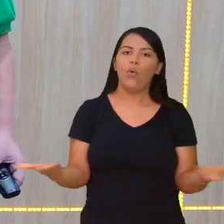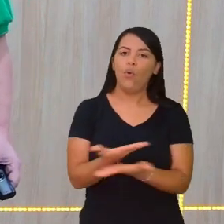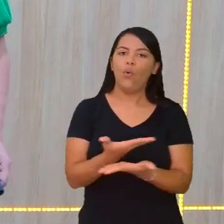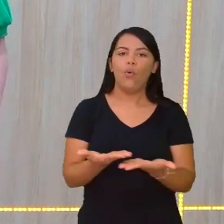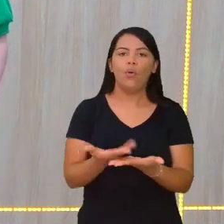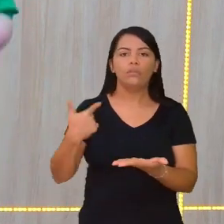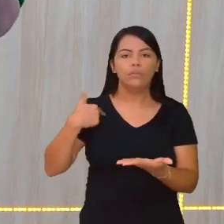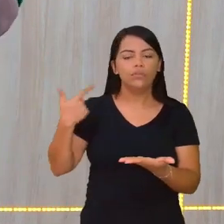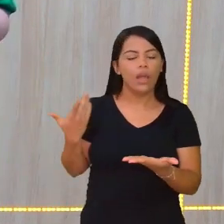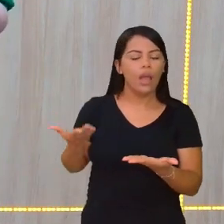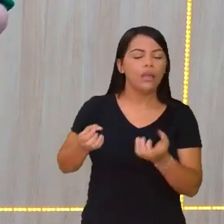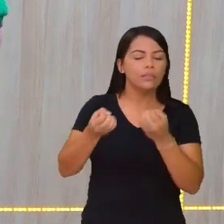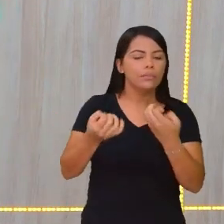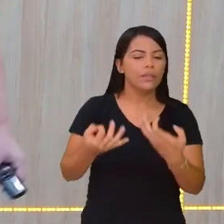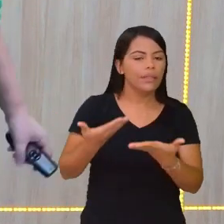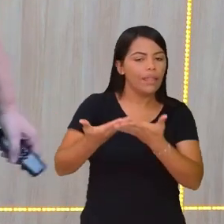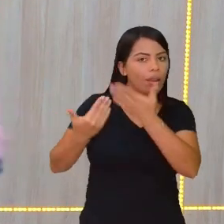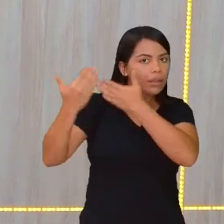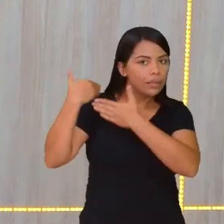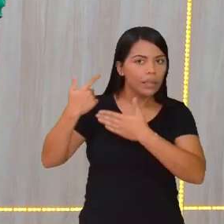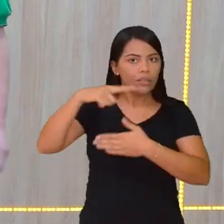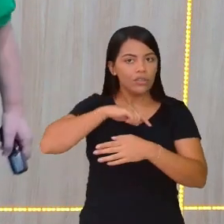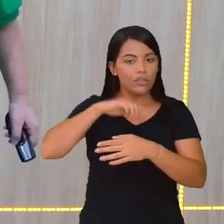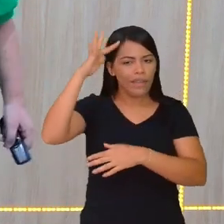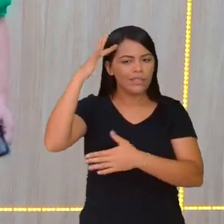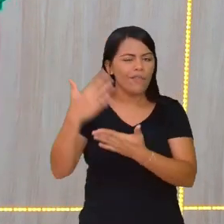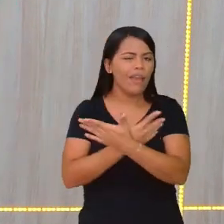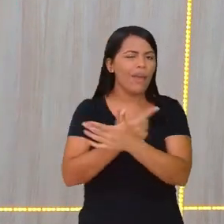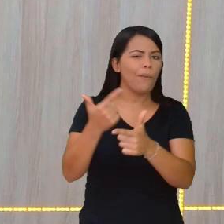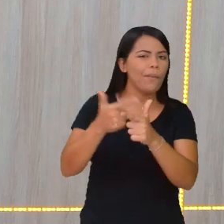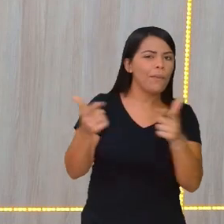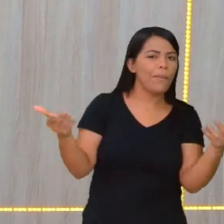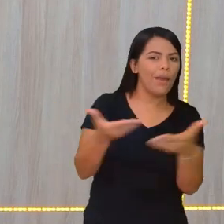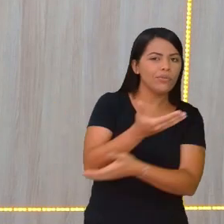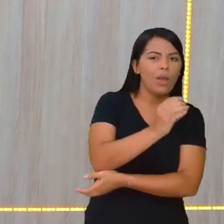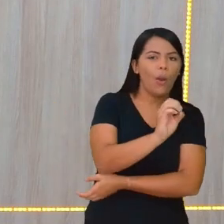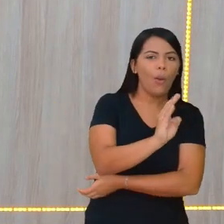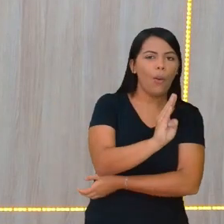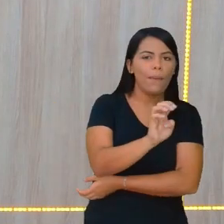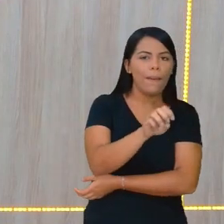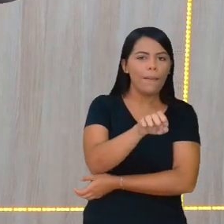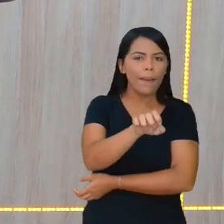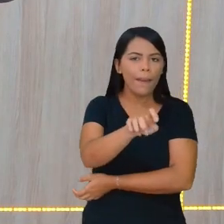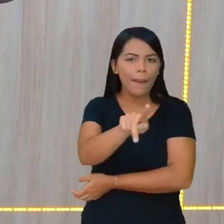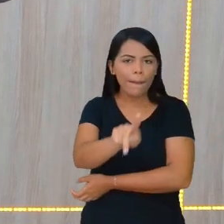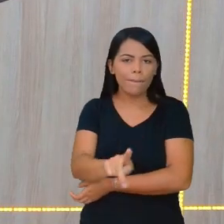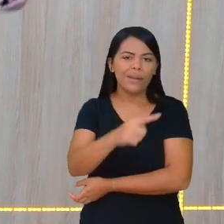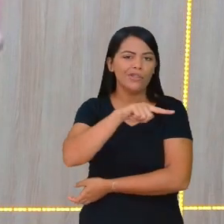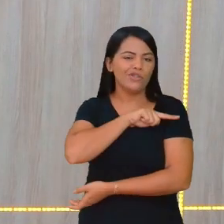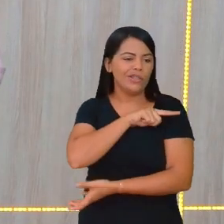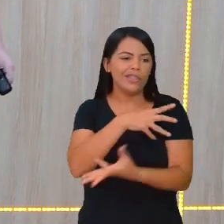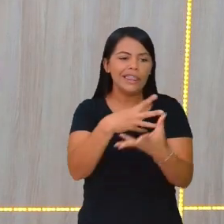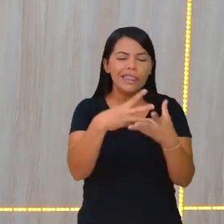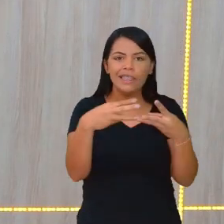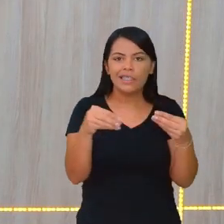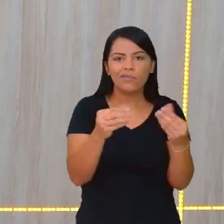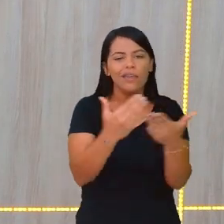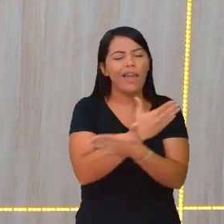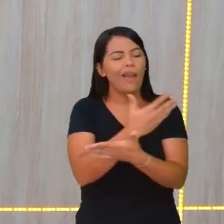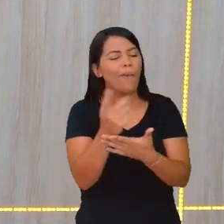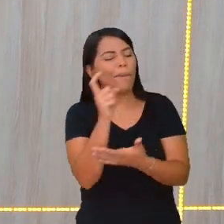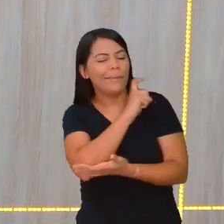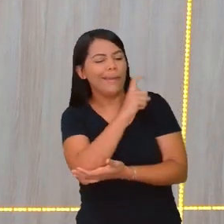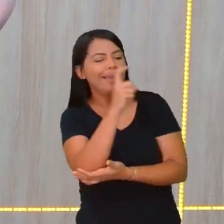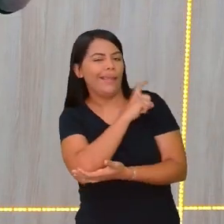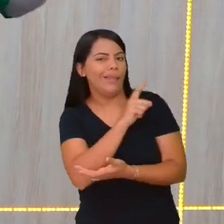aula anterior, temos resolução de problemas da OBMEP, para desmistificar que a